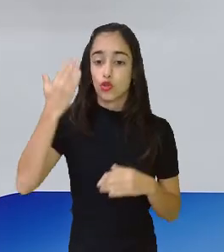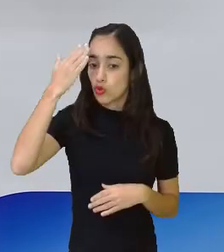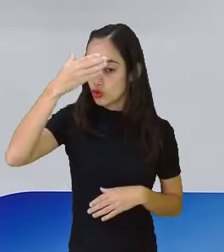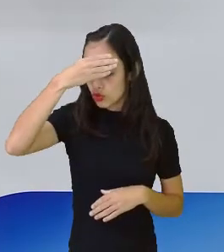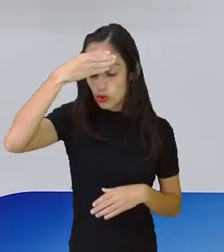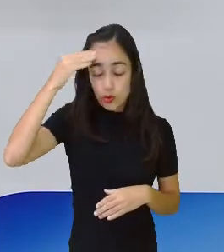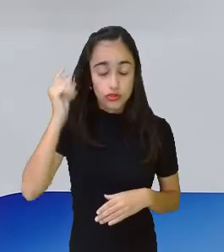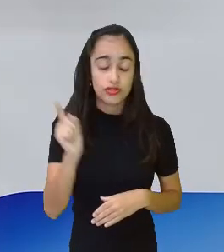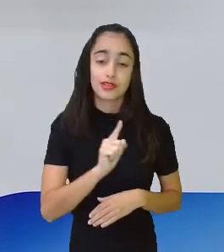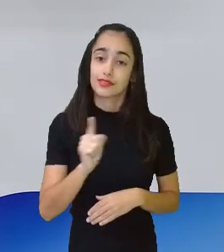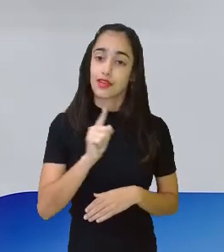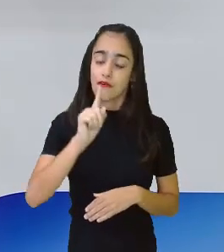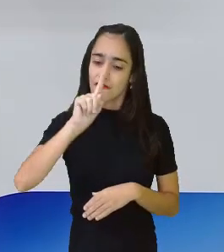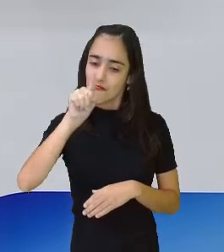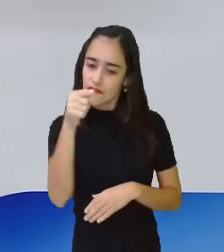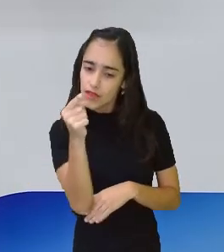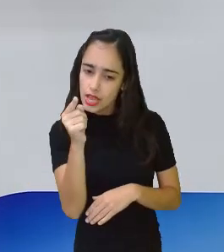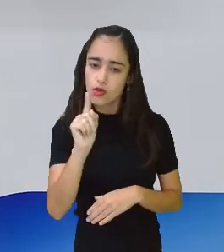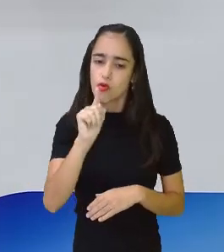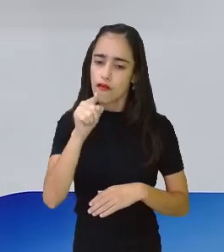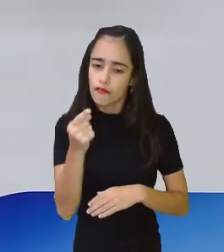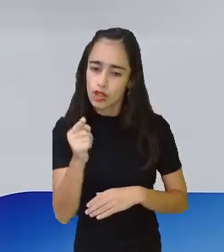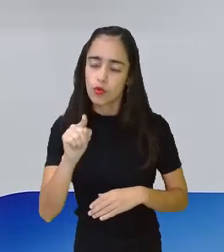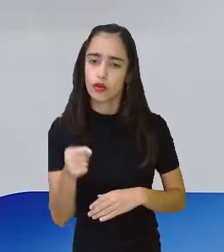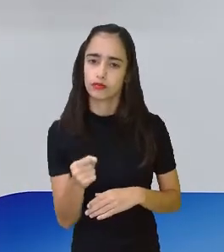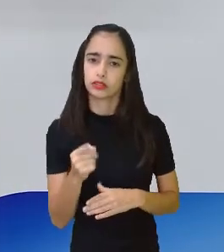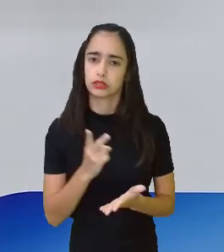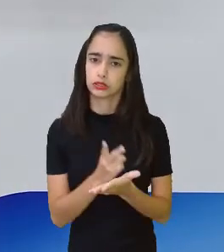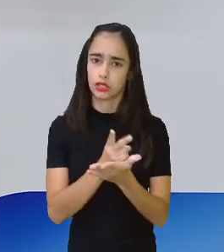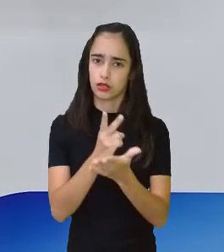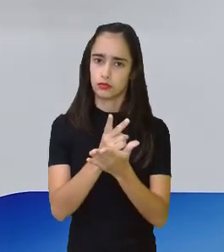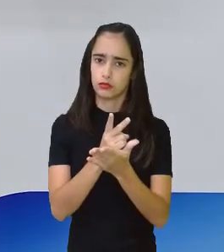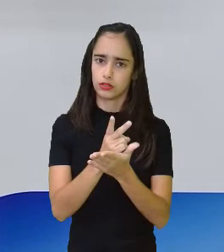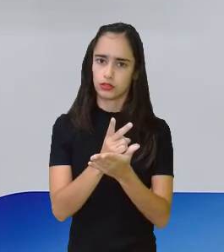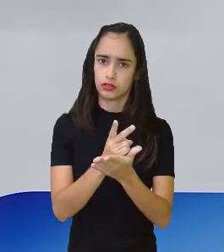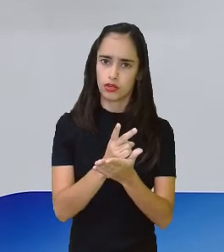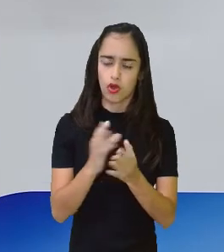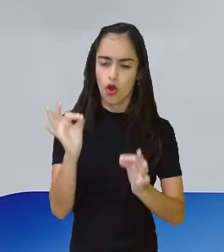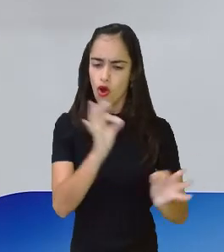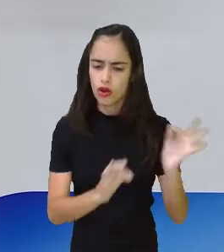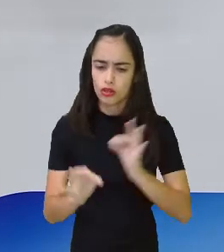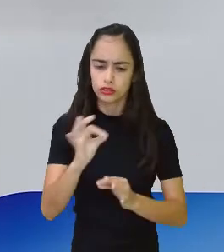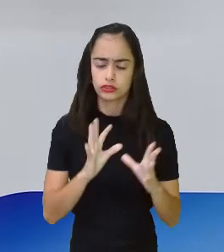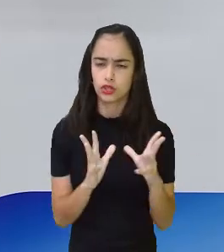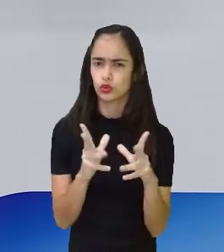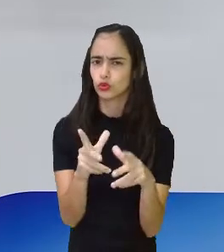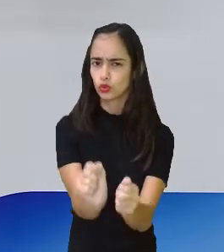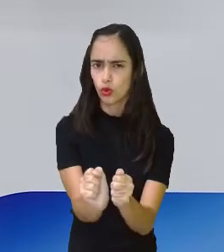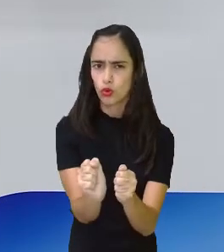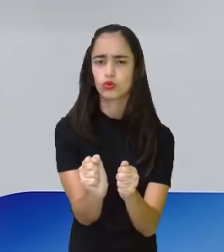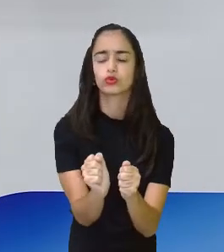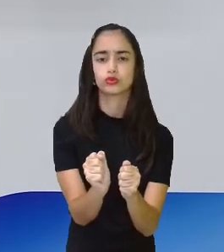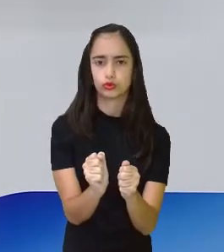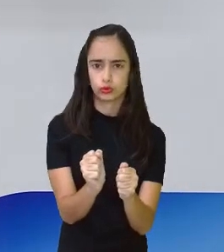é embaixo de vírgula, quinto ano. Colocou todos os valores nos